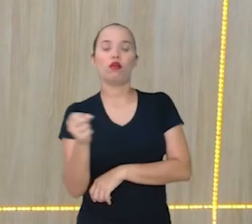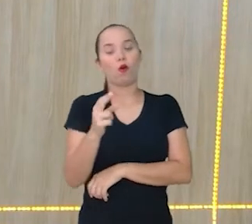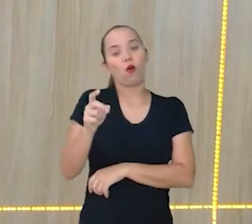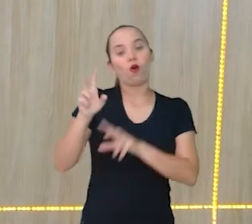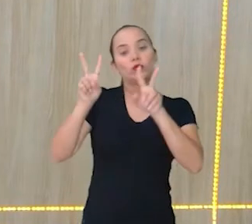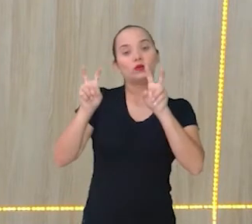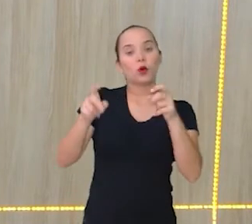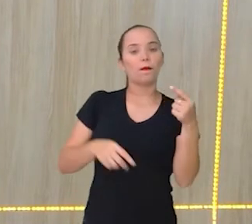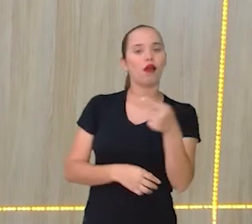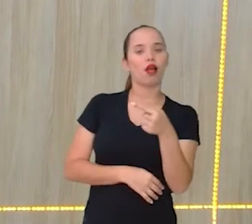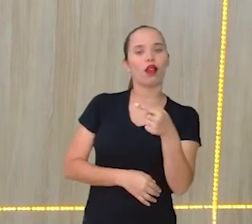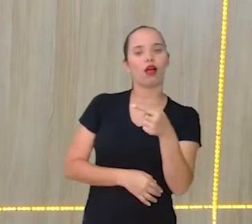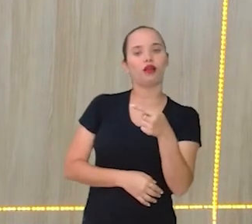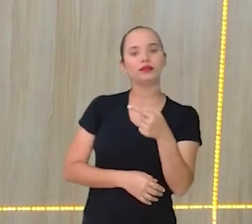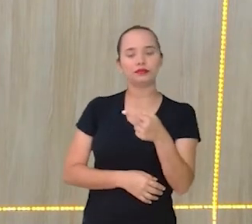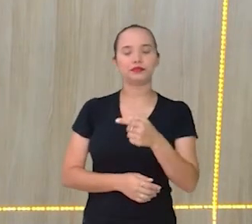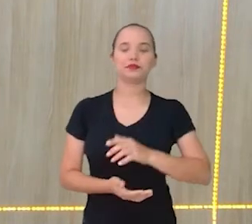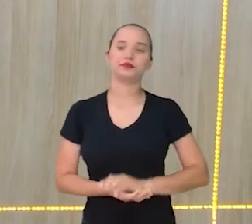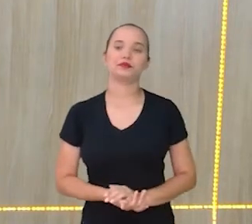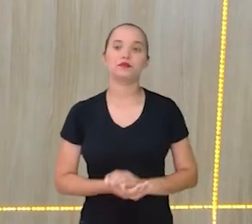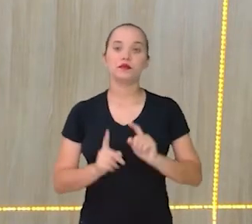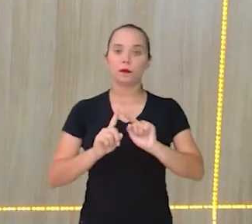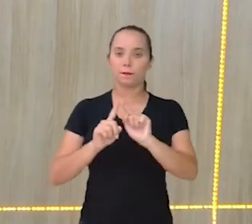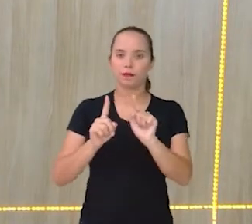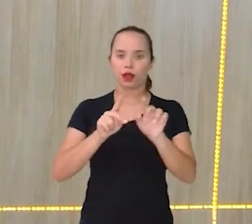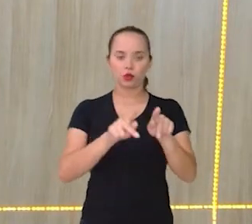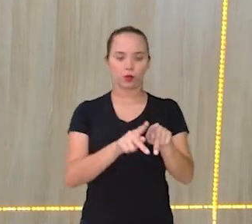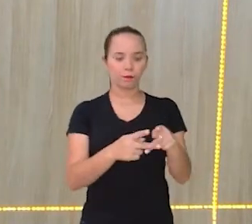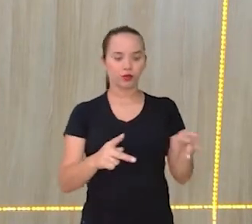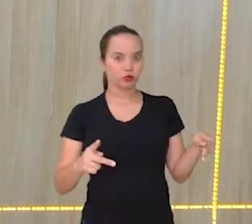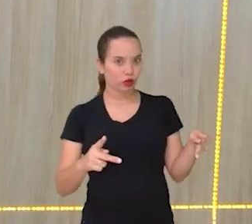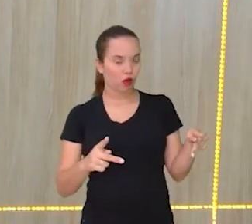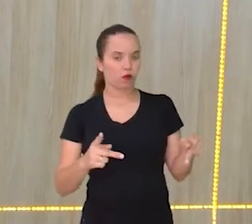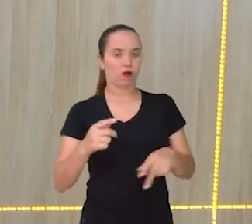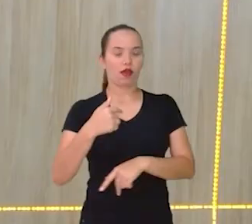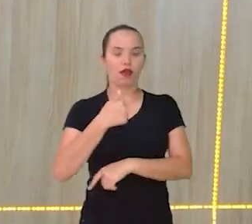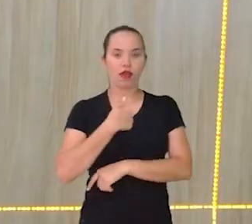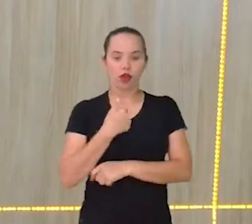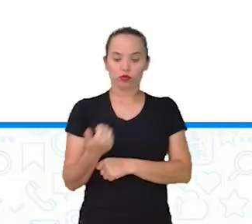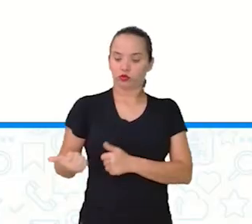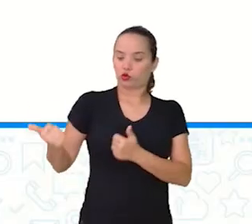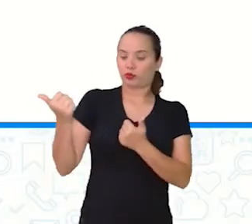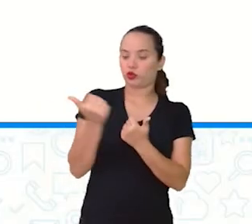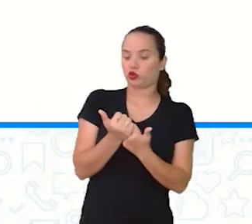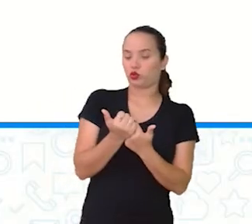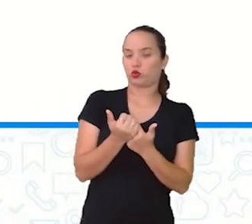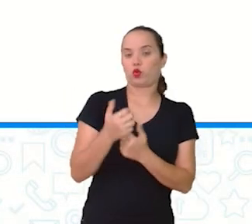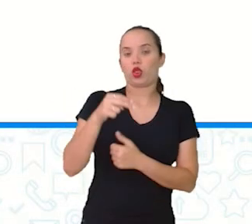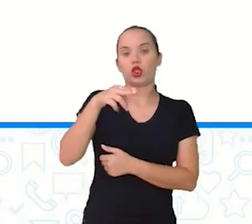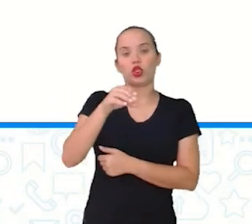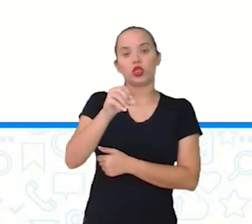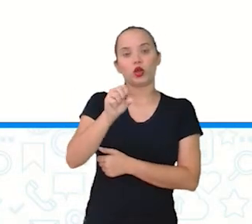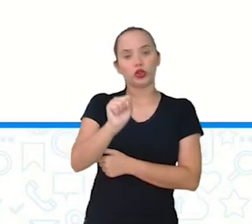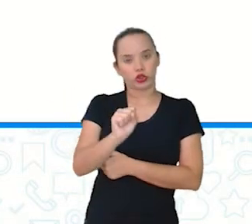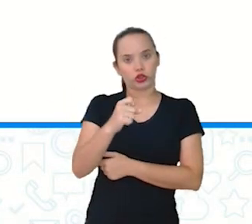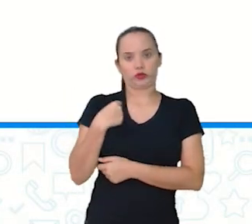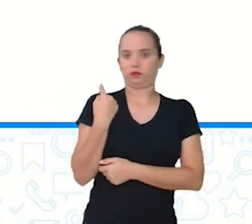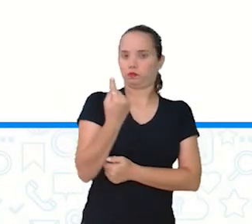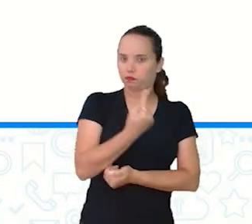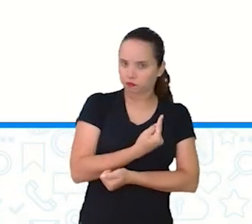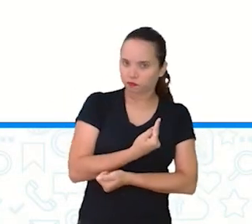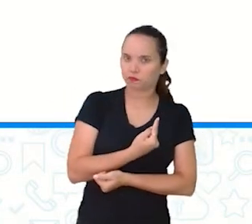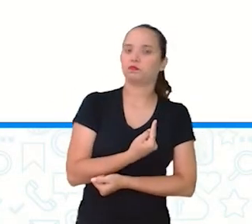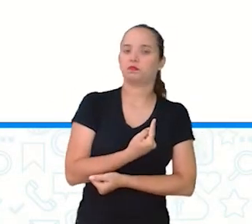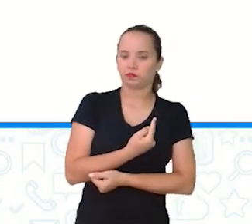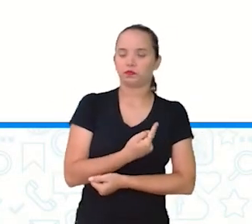pessoa do singular. Já no plural, o eu é substituído por nós, nós é o plural de